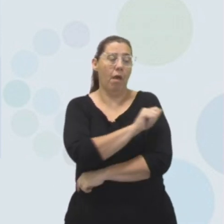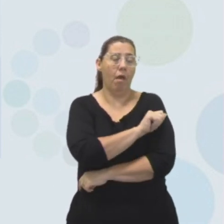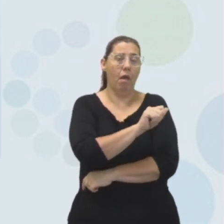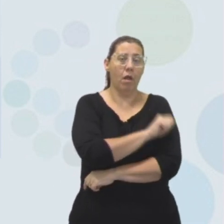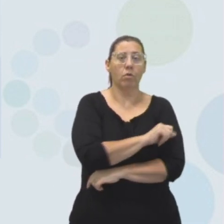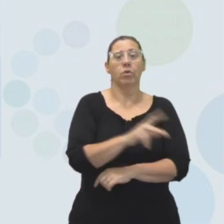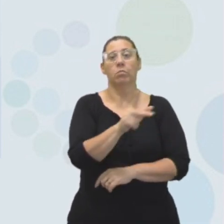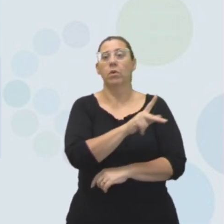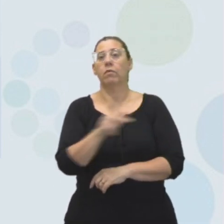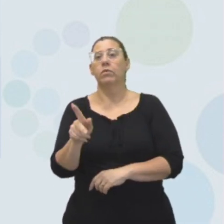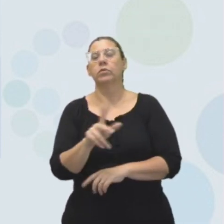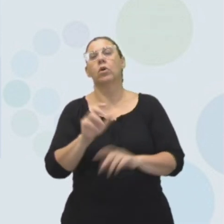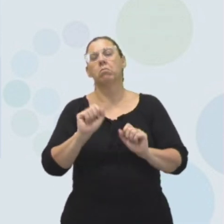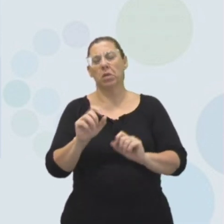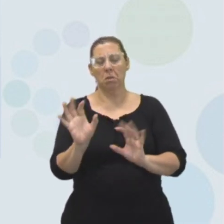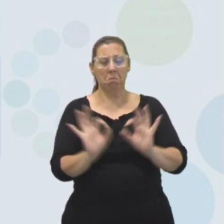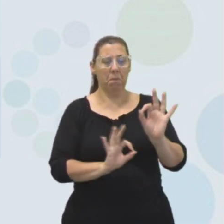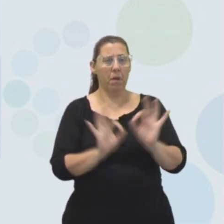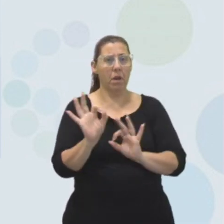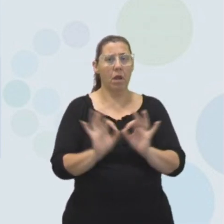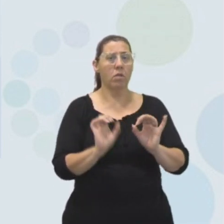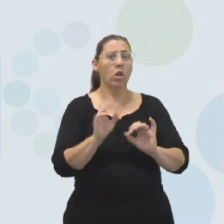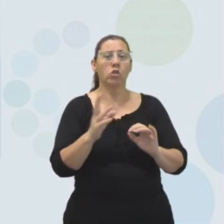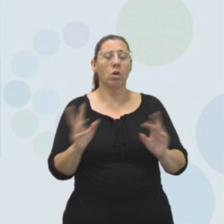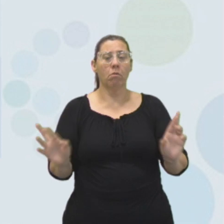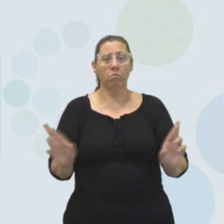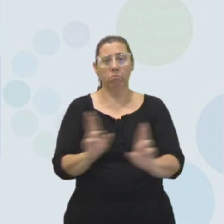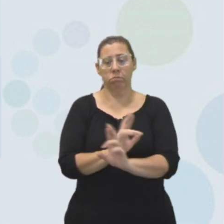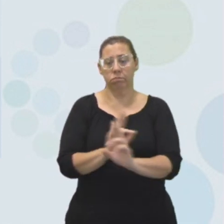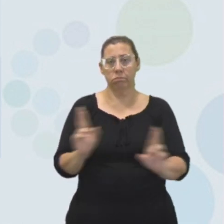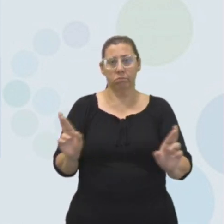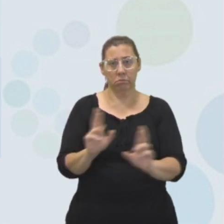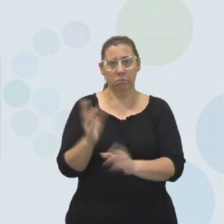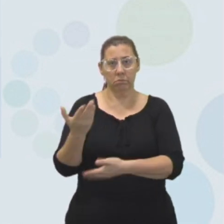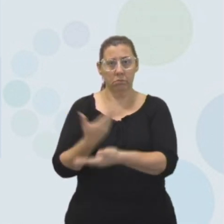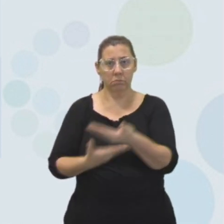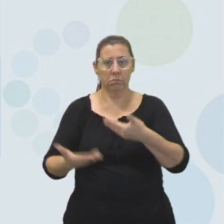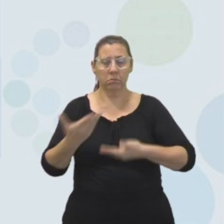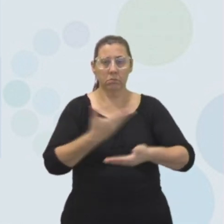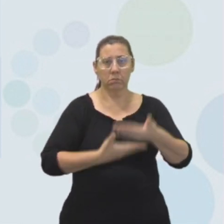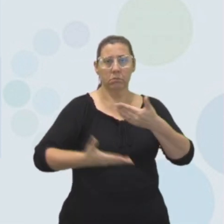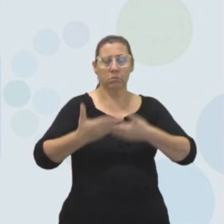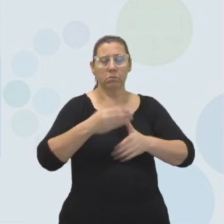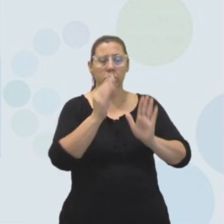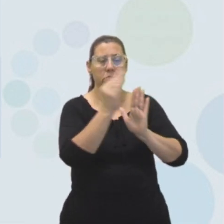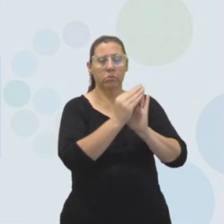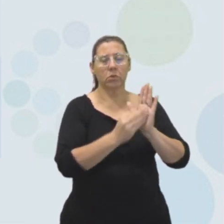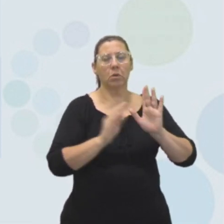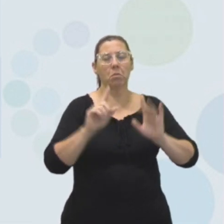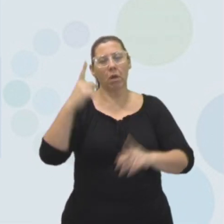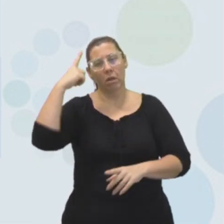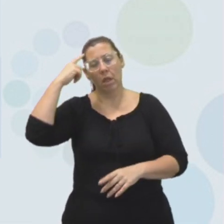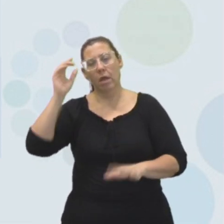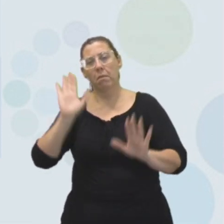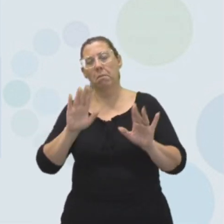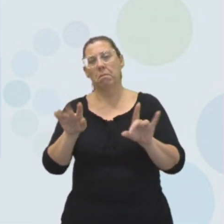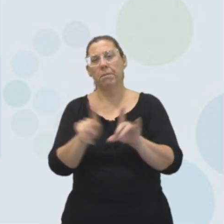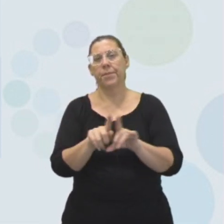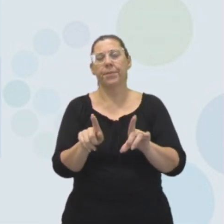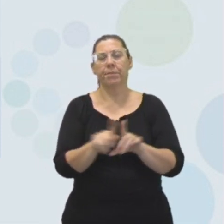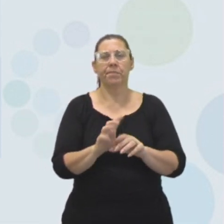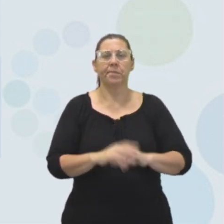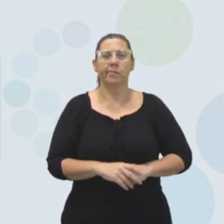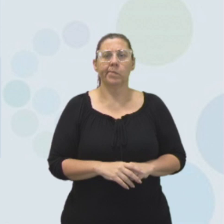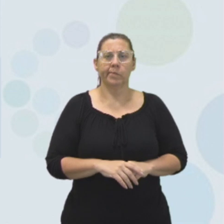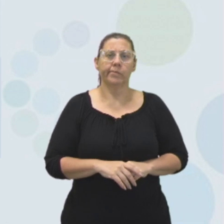ser produzido não apenas para socializar um conteúdo, mas socializar uma ideia, mas intervir